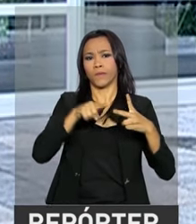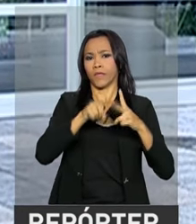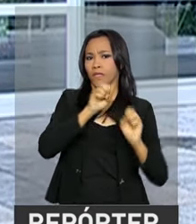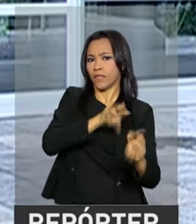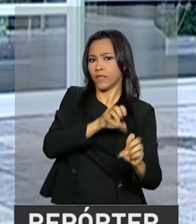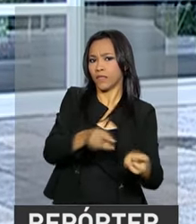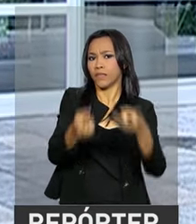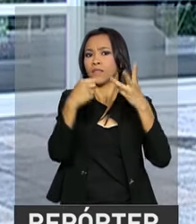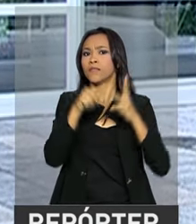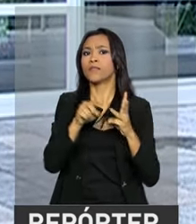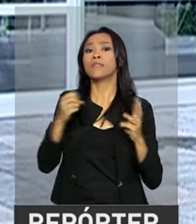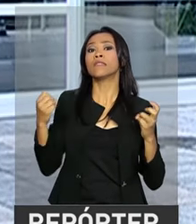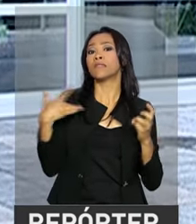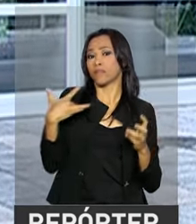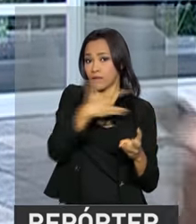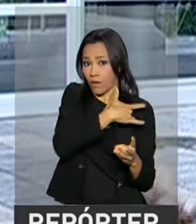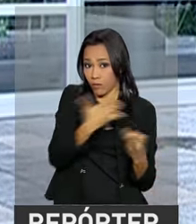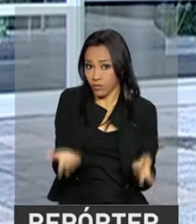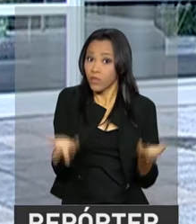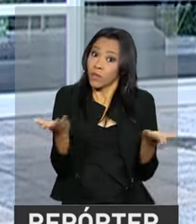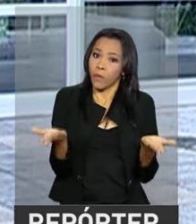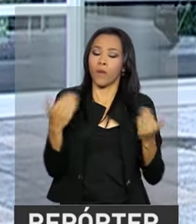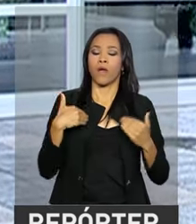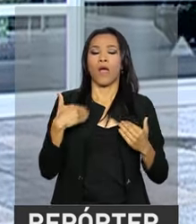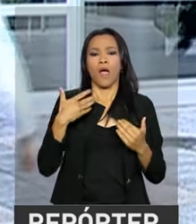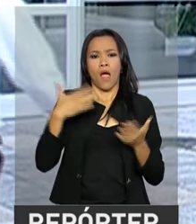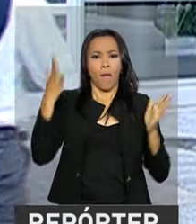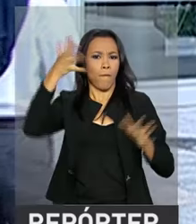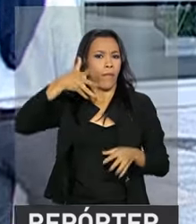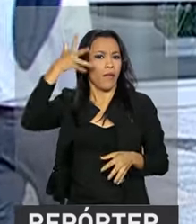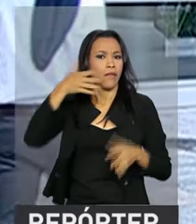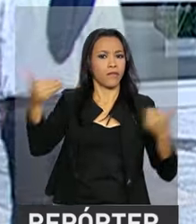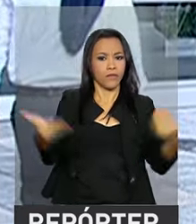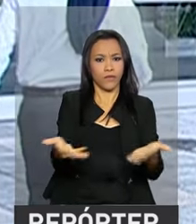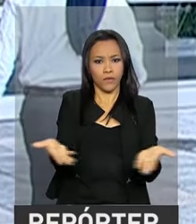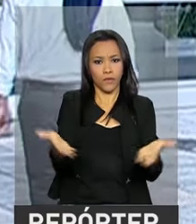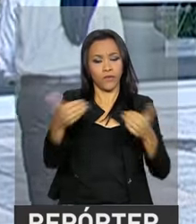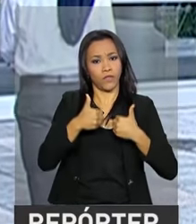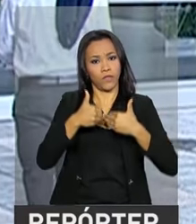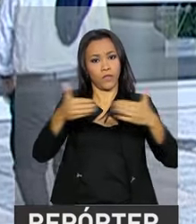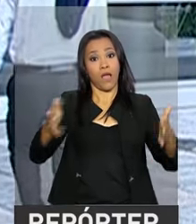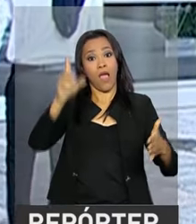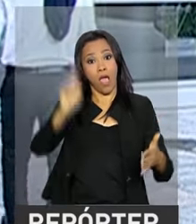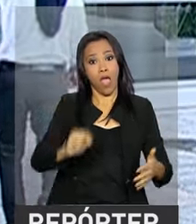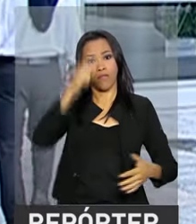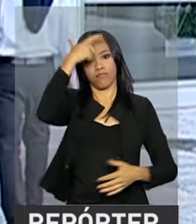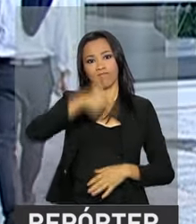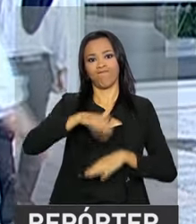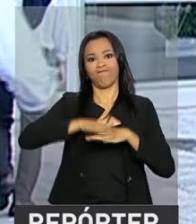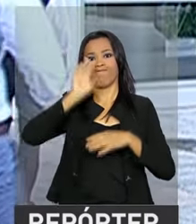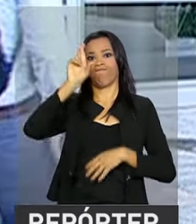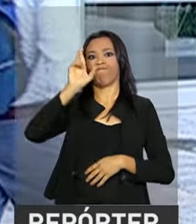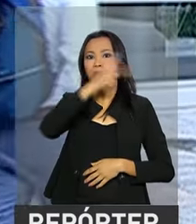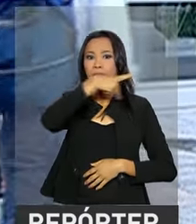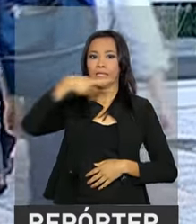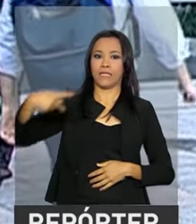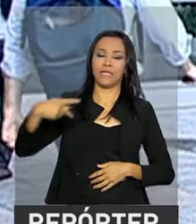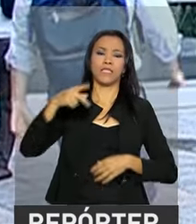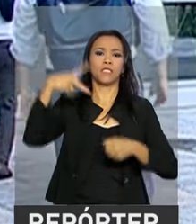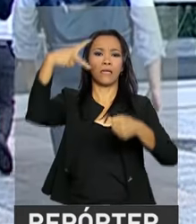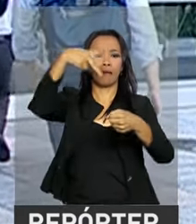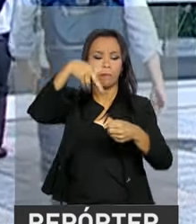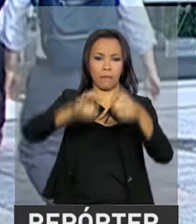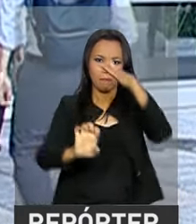saúde. A palestra de hoje, que vai começar logo mais, fica a cargo do presidente da Petrobras, Pedro Parente, que fala sobre